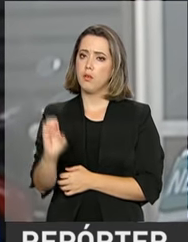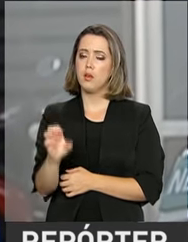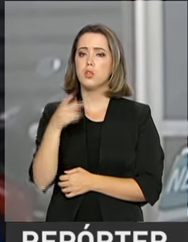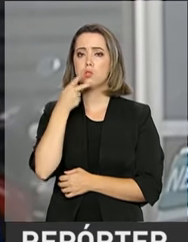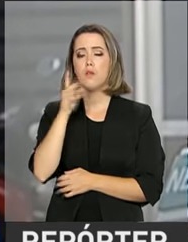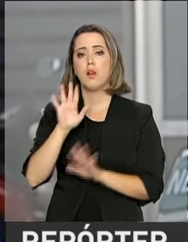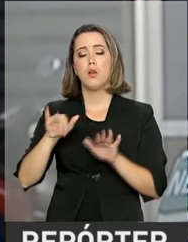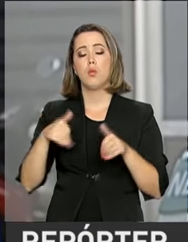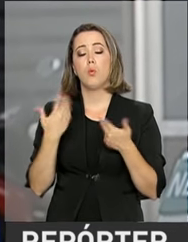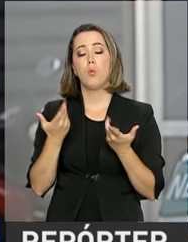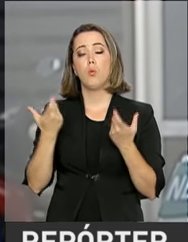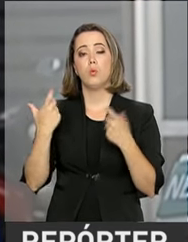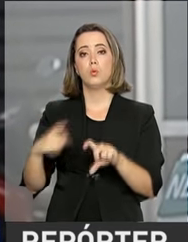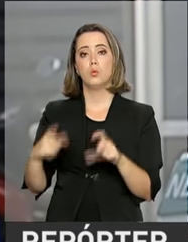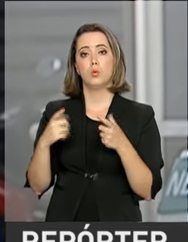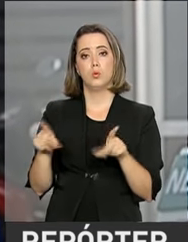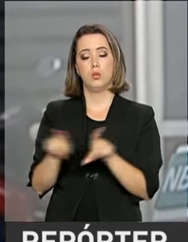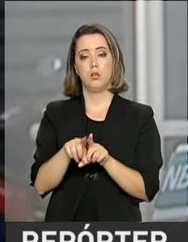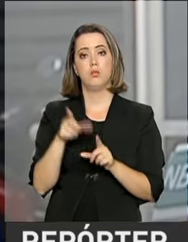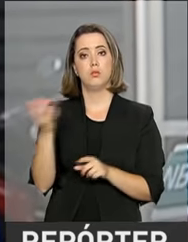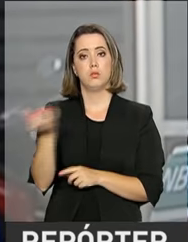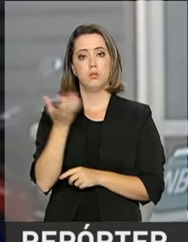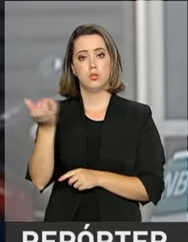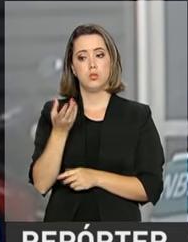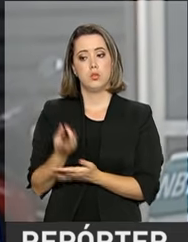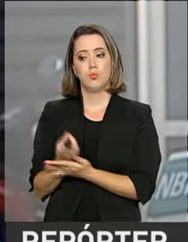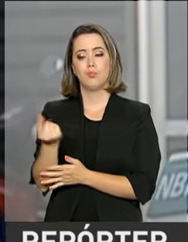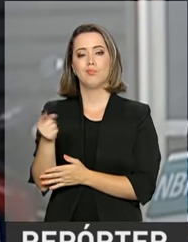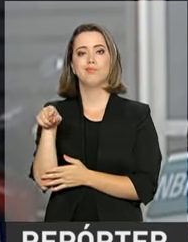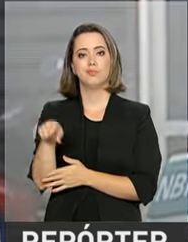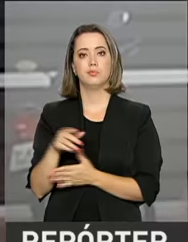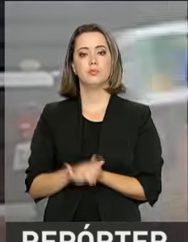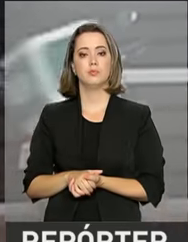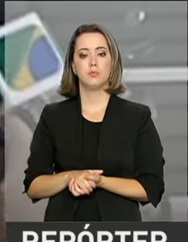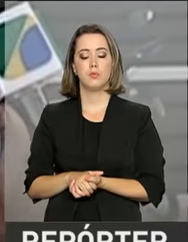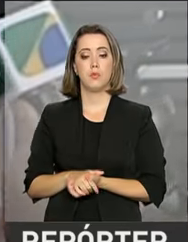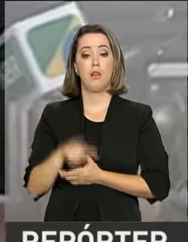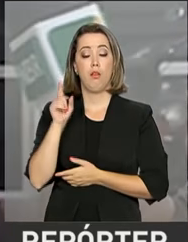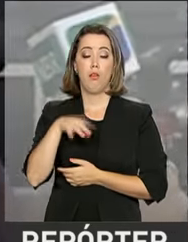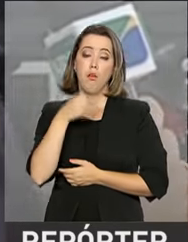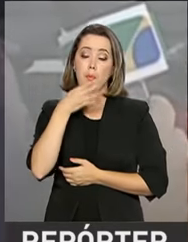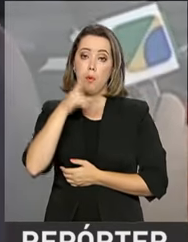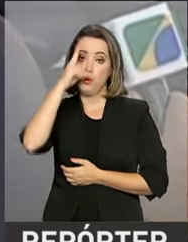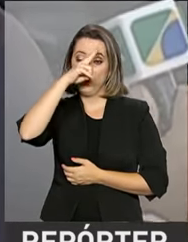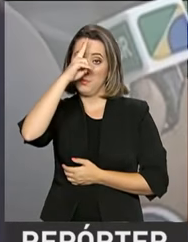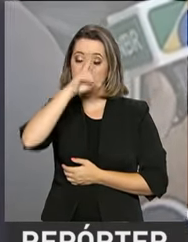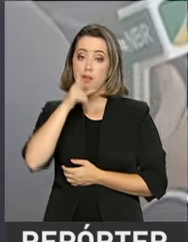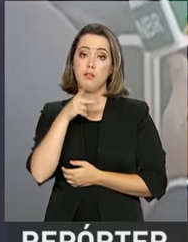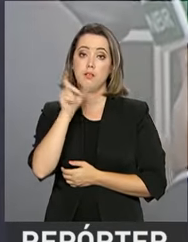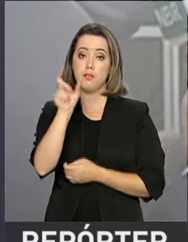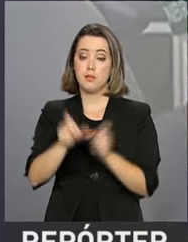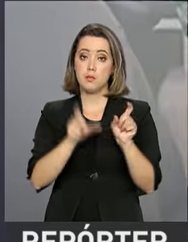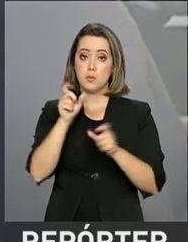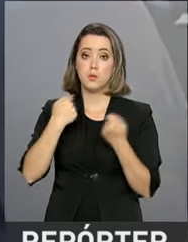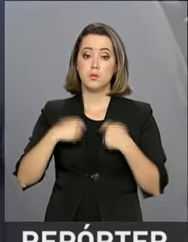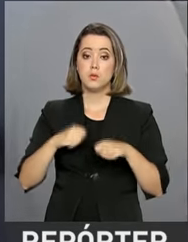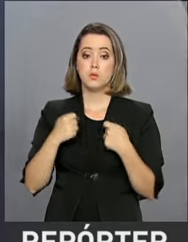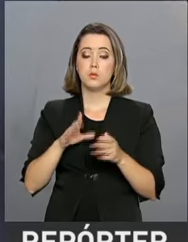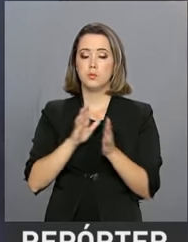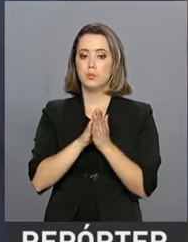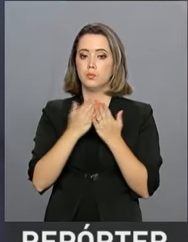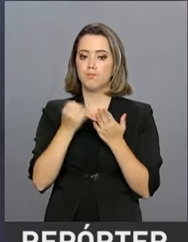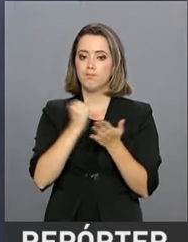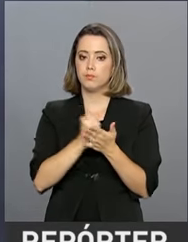conta a qual ele quer que o valor seja depositado e é bom lembrar que os beneficiários eles devem seguir o calendário